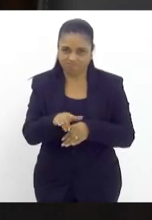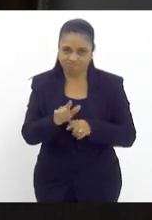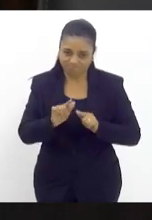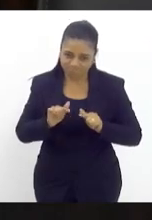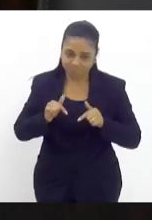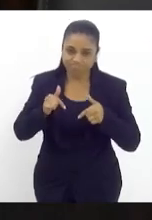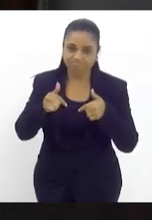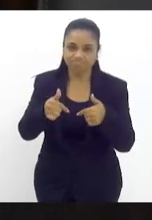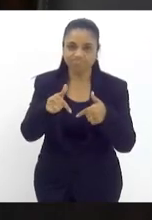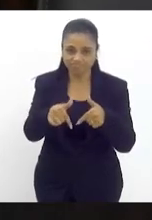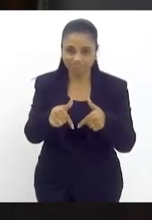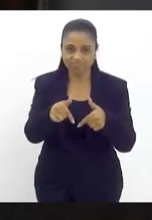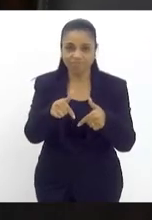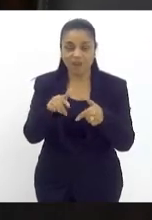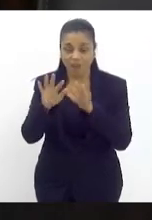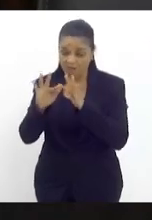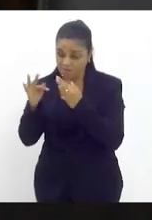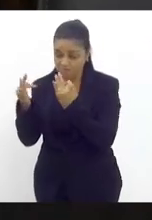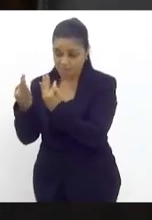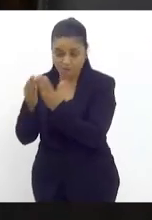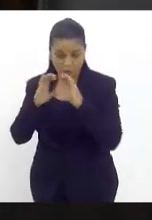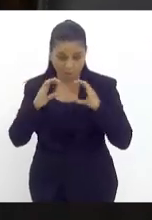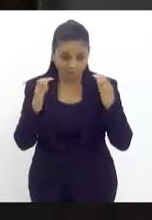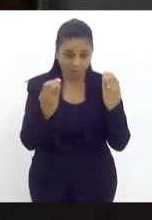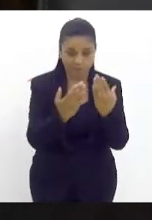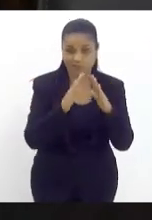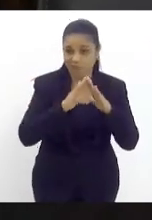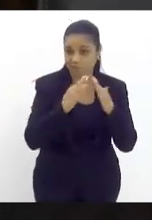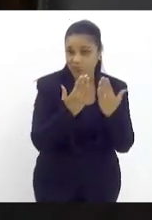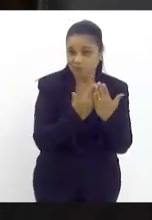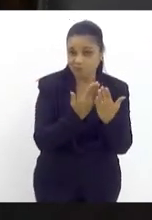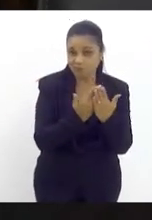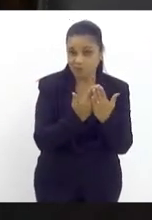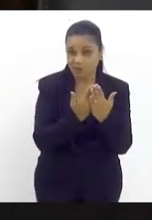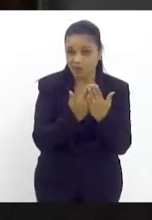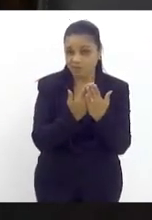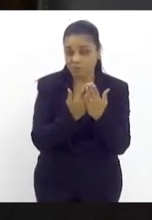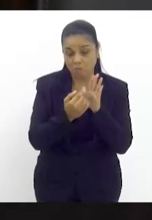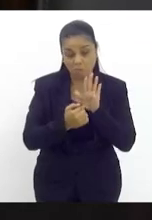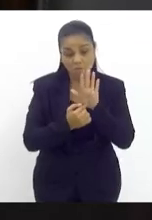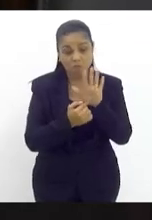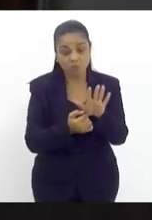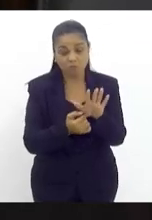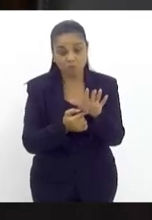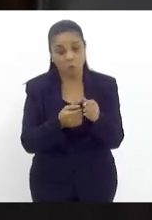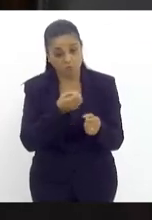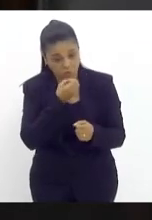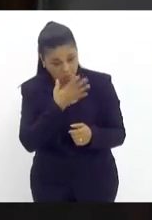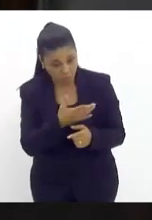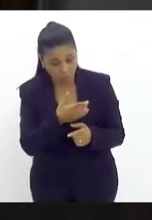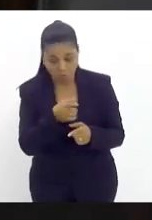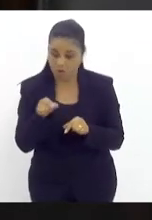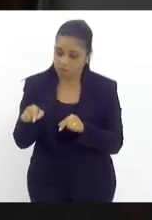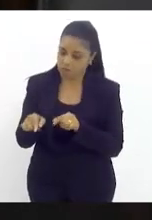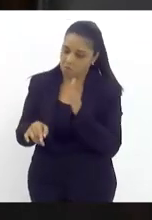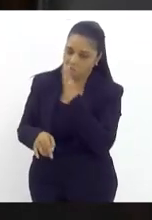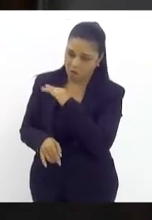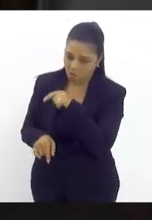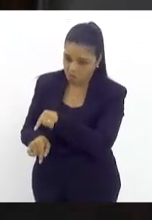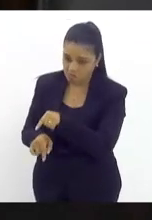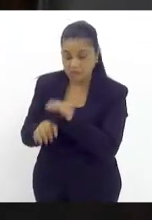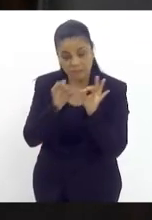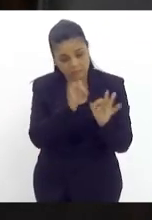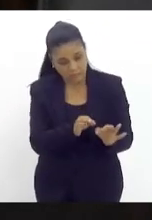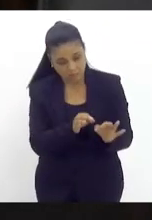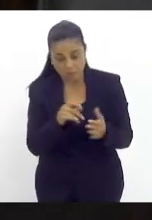Isso tudo, a família e a comunidade escolar vai ao mesmo tempo apontando, olha, isso é bom, isso é mal. Isso é